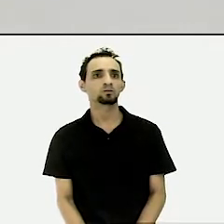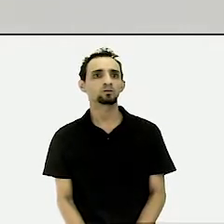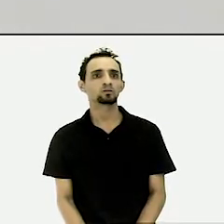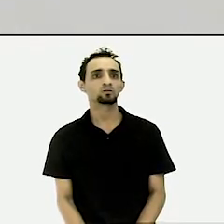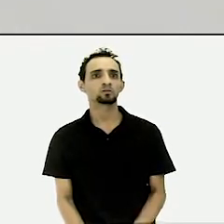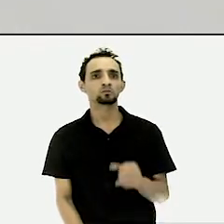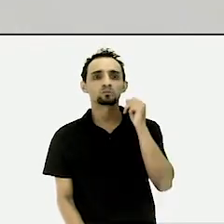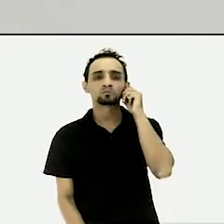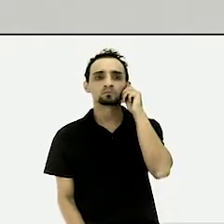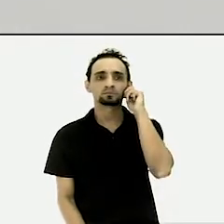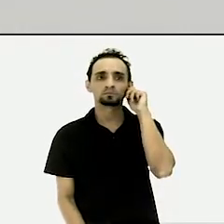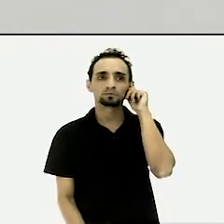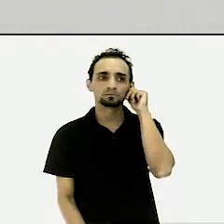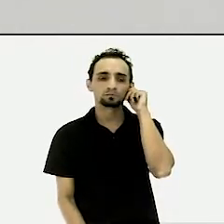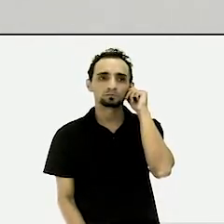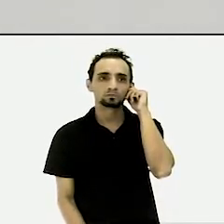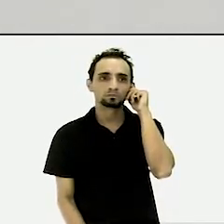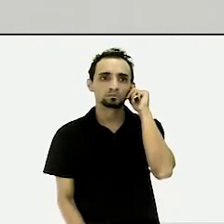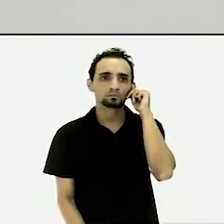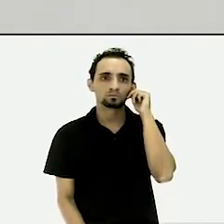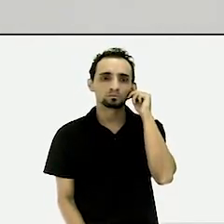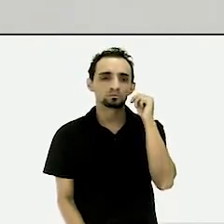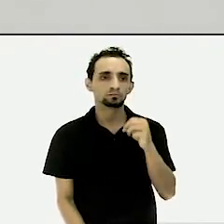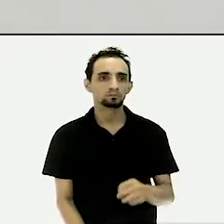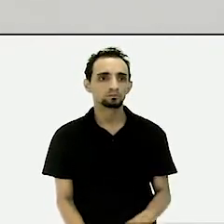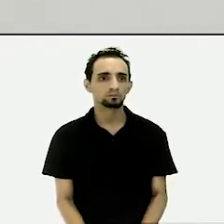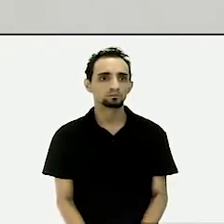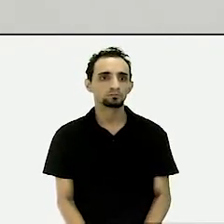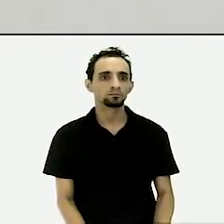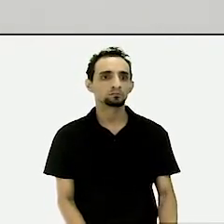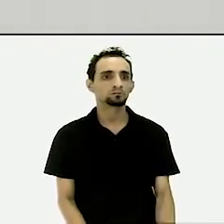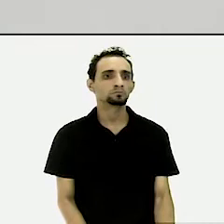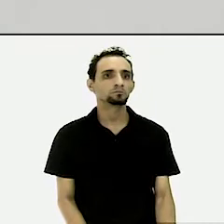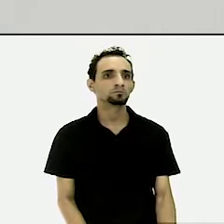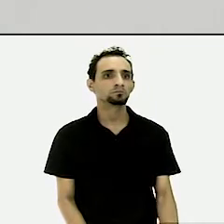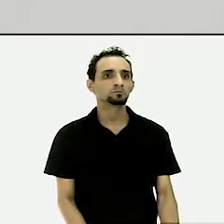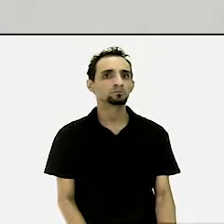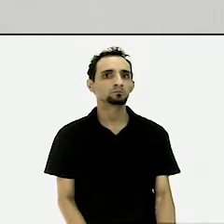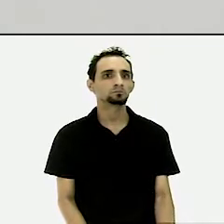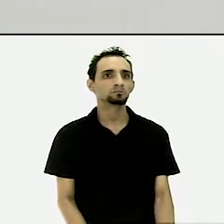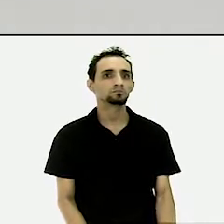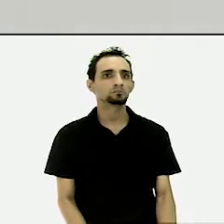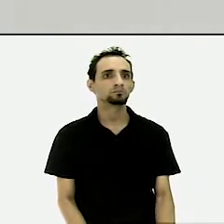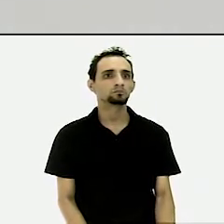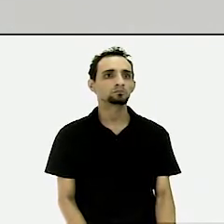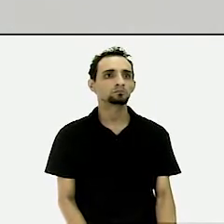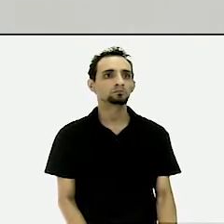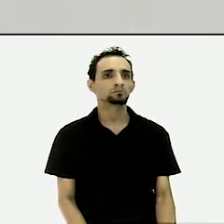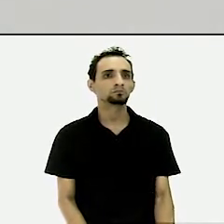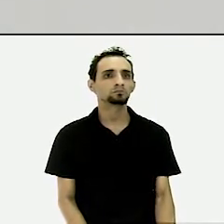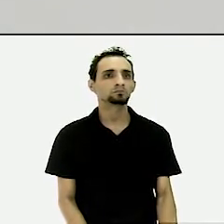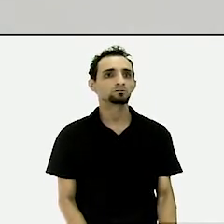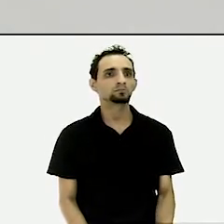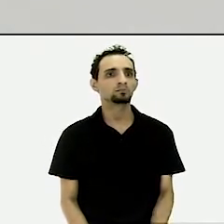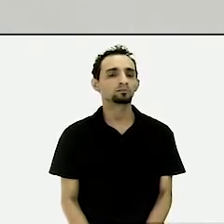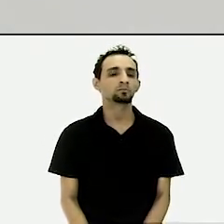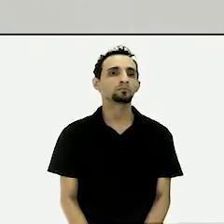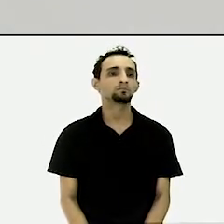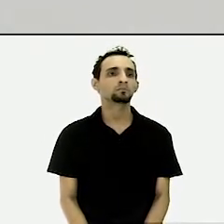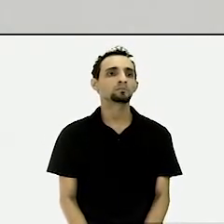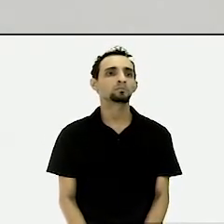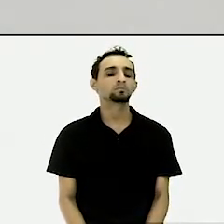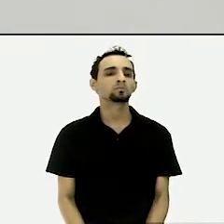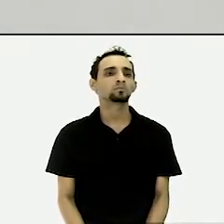estava em relação ao liminar, né? Na prefeitura eu conversei com a Nelma, a doutora Nelma. Ela só está aguardando vir o resultado da análise de água, tá?